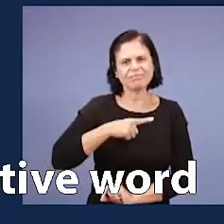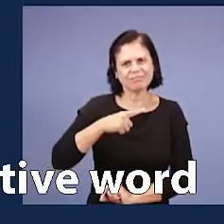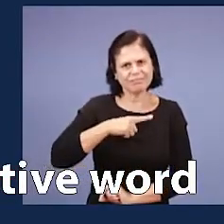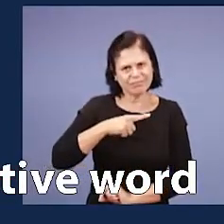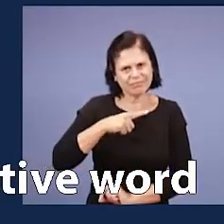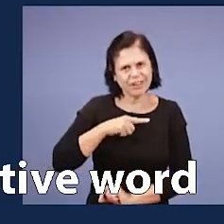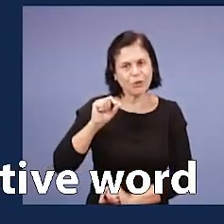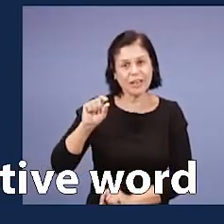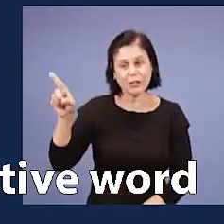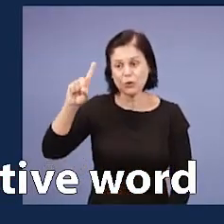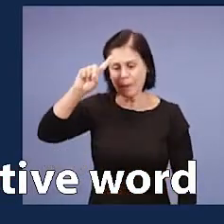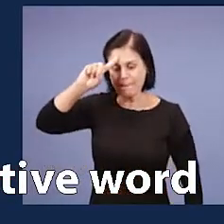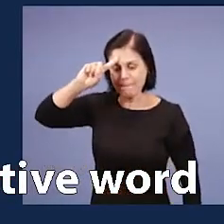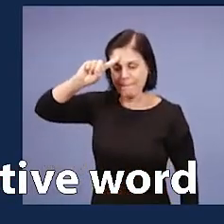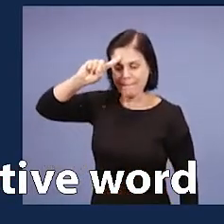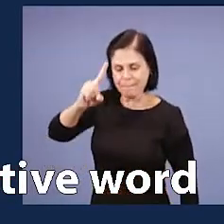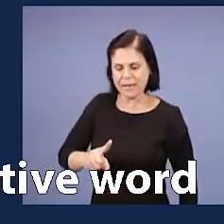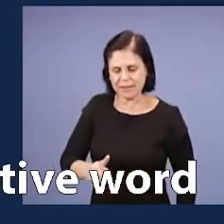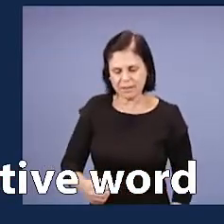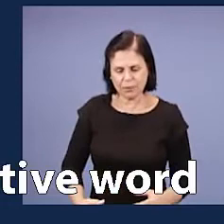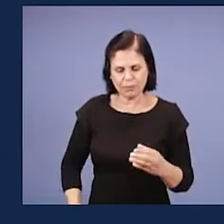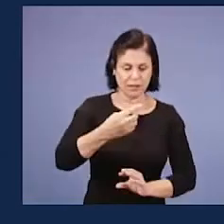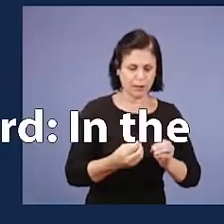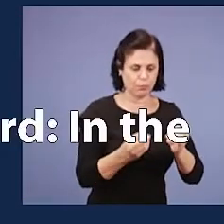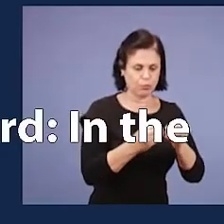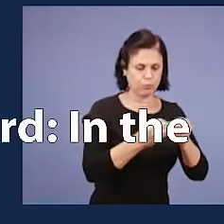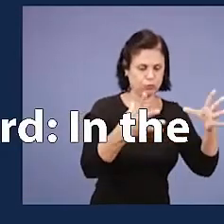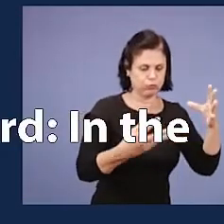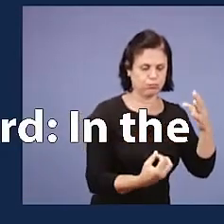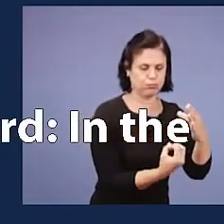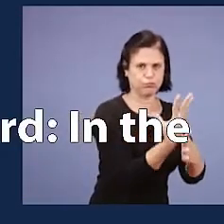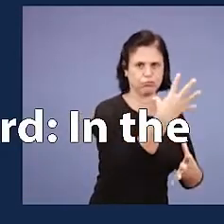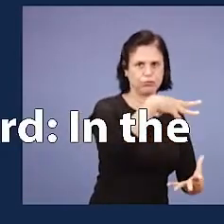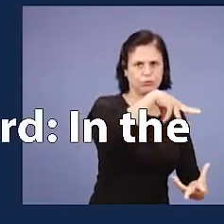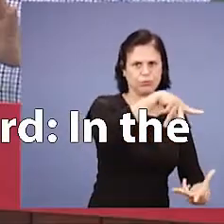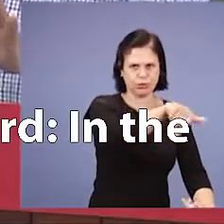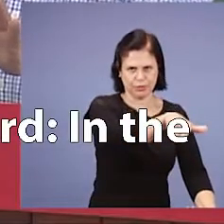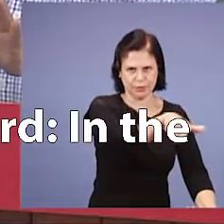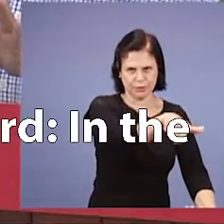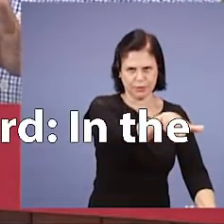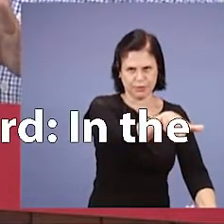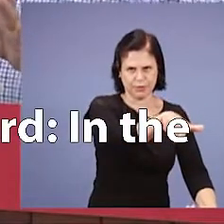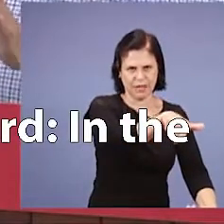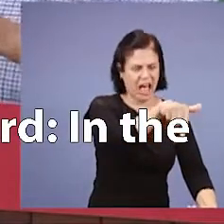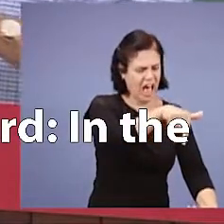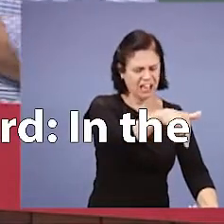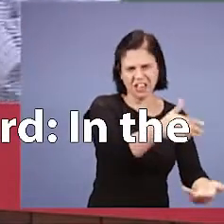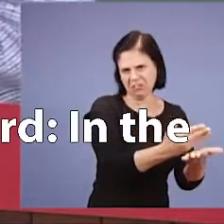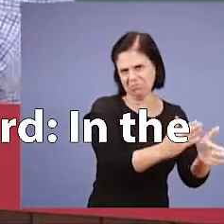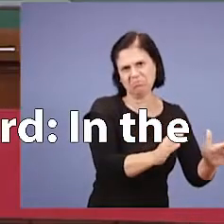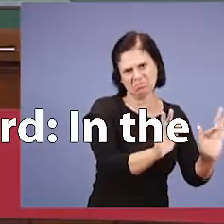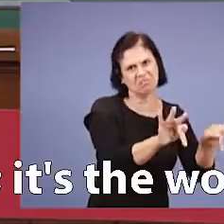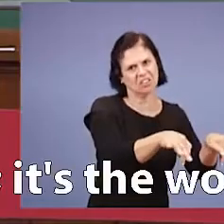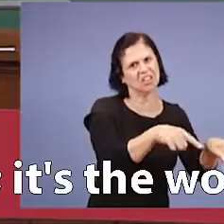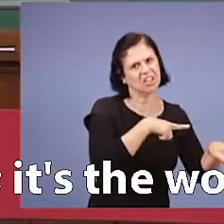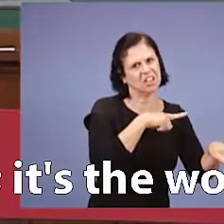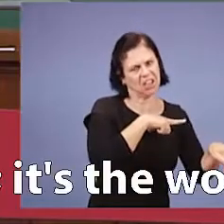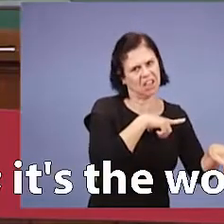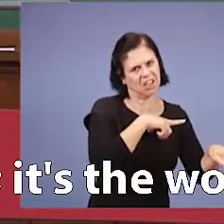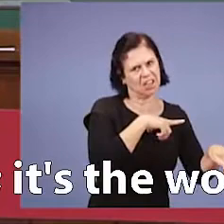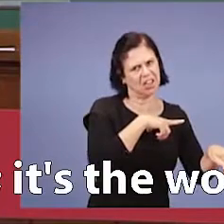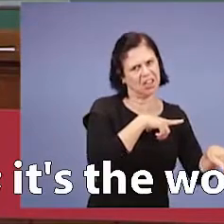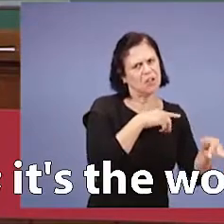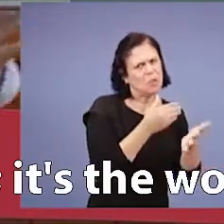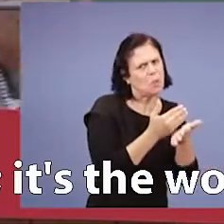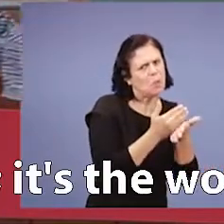existe uma palavra redentora na palavra criadora tudo fica no princípio que o deus